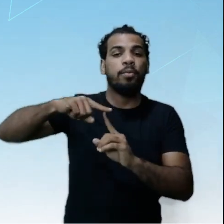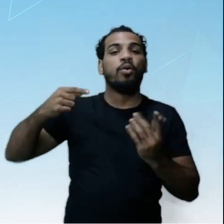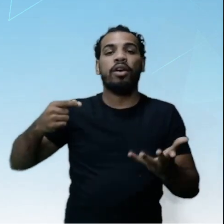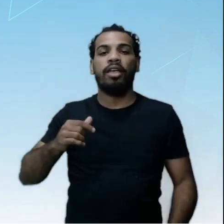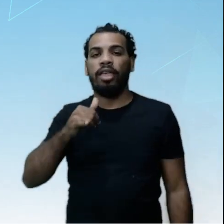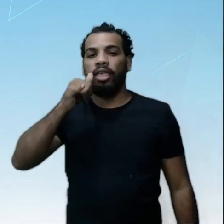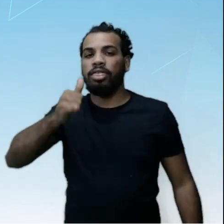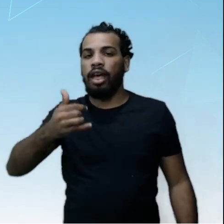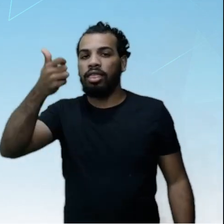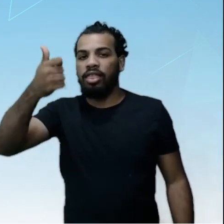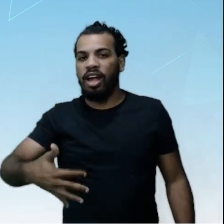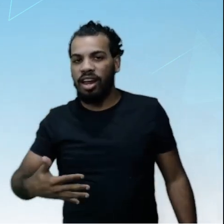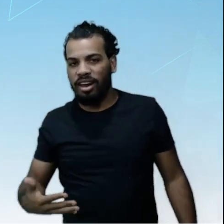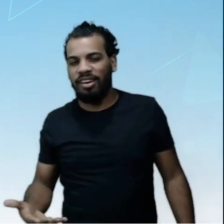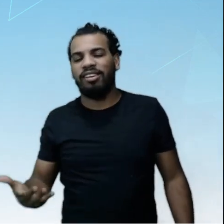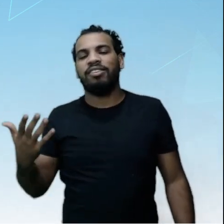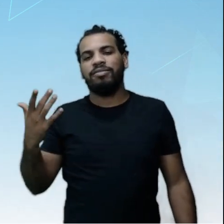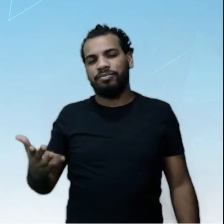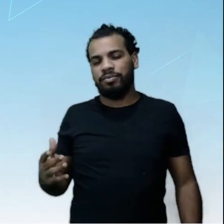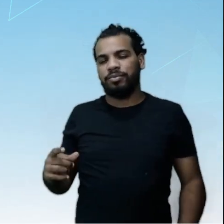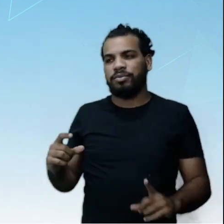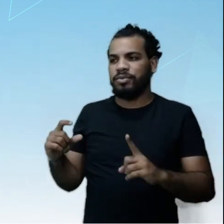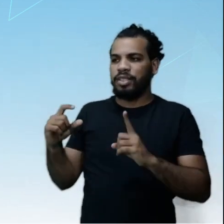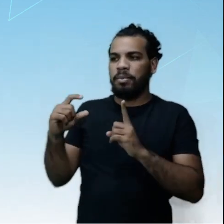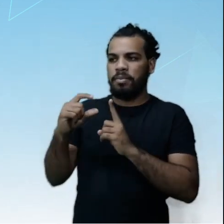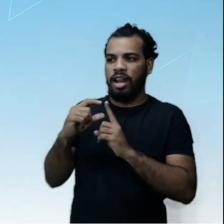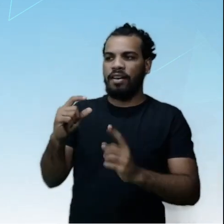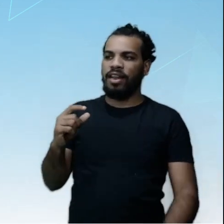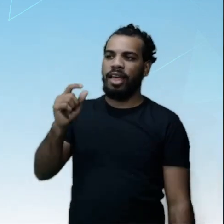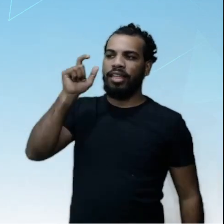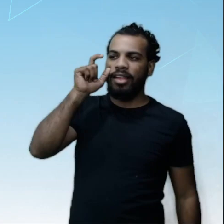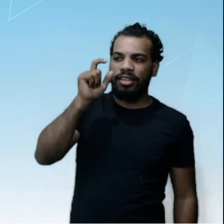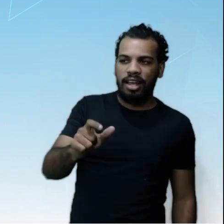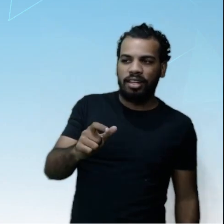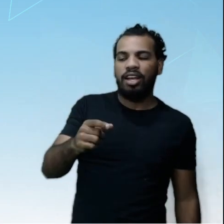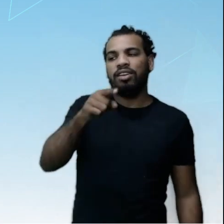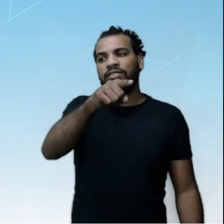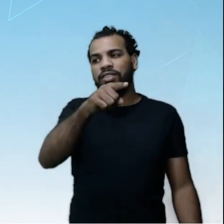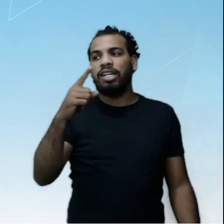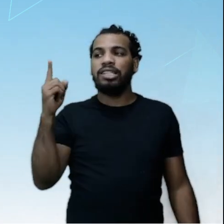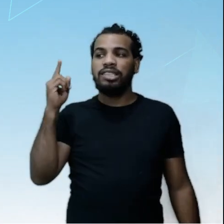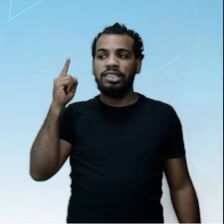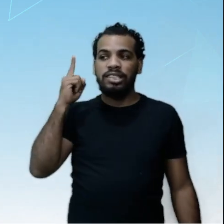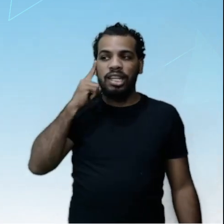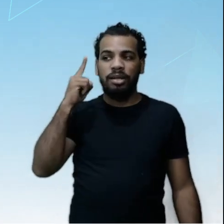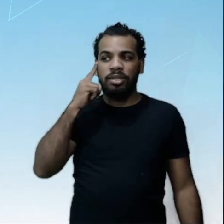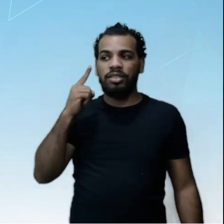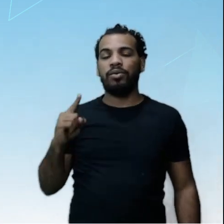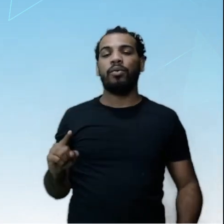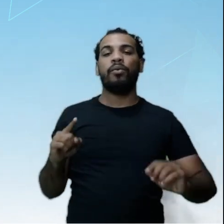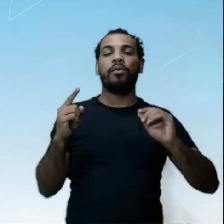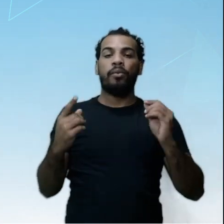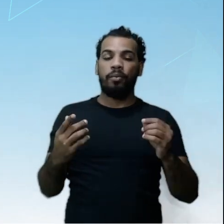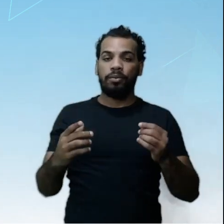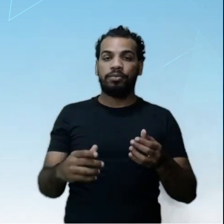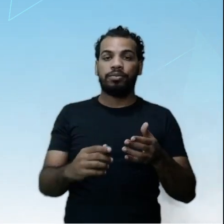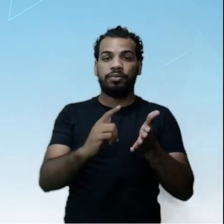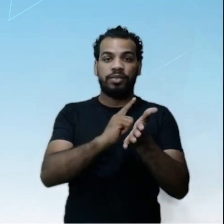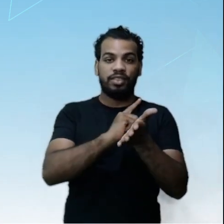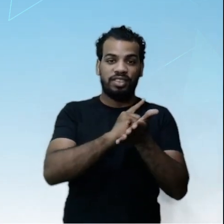grave bem, são palavras interessantes e você tem que saber justamente o seguinte ponto: o